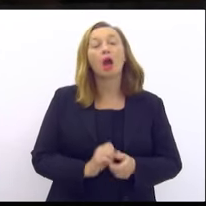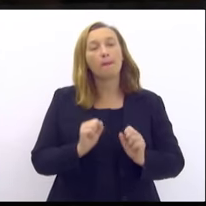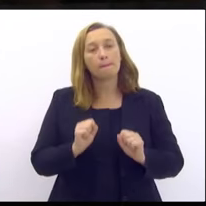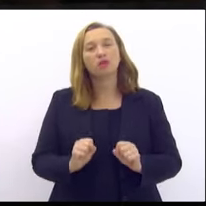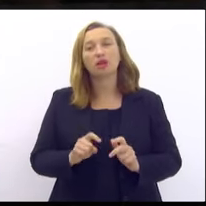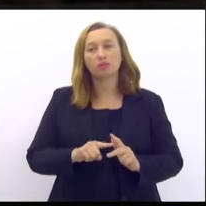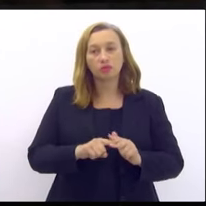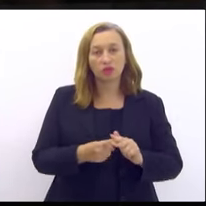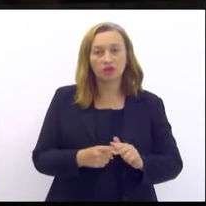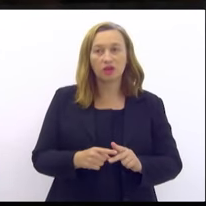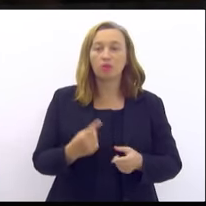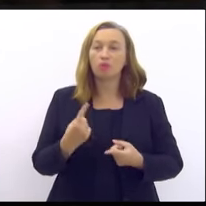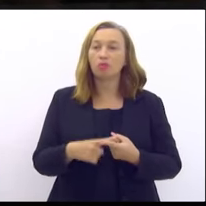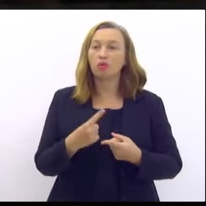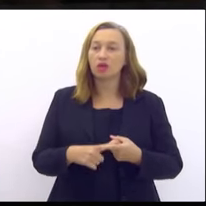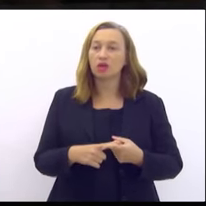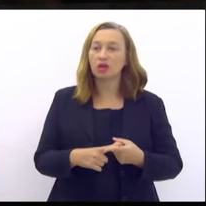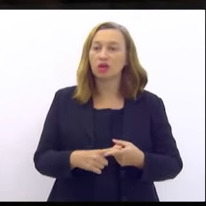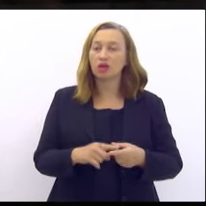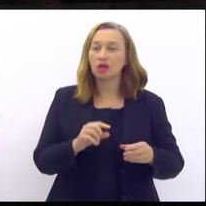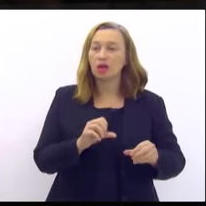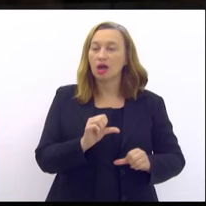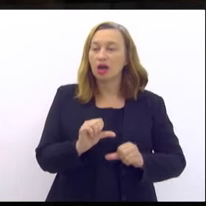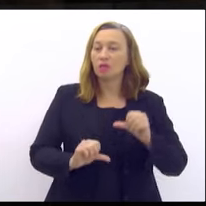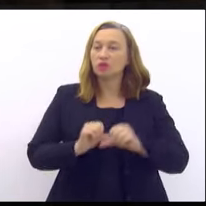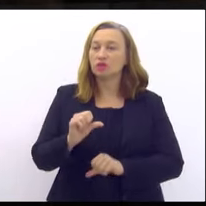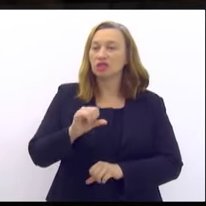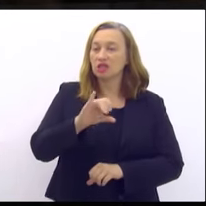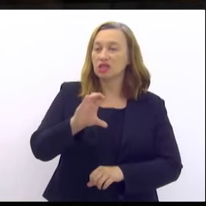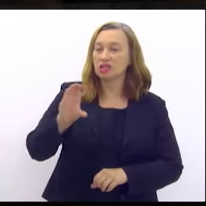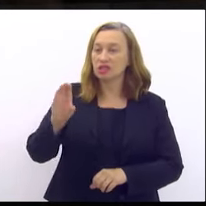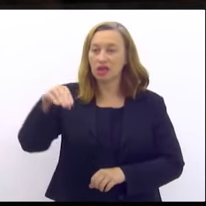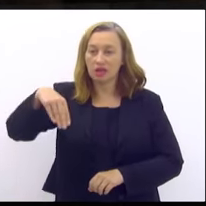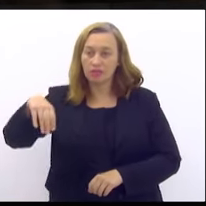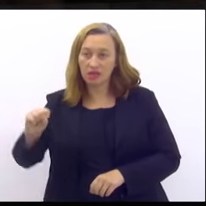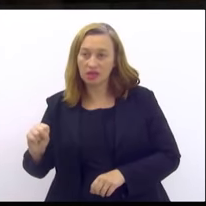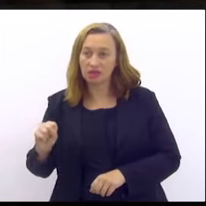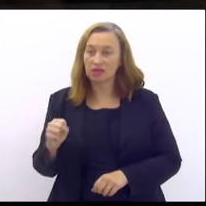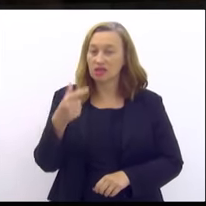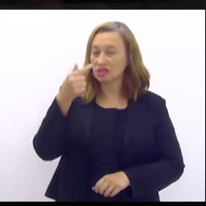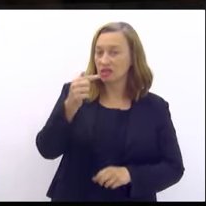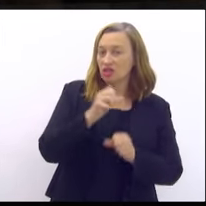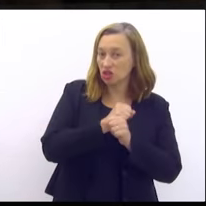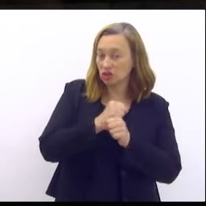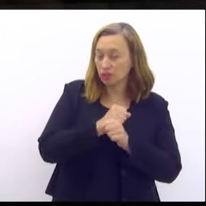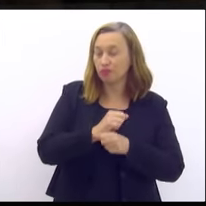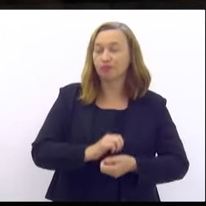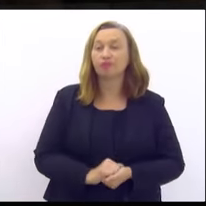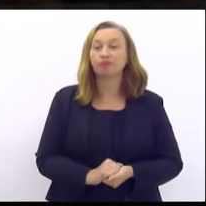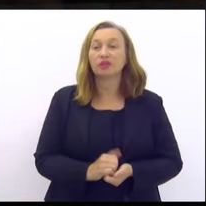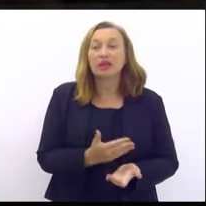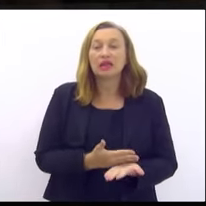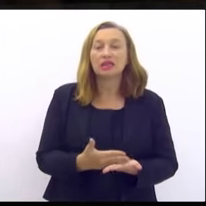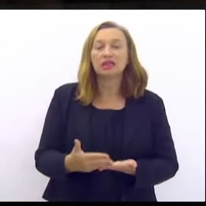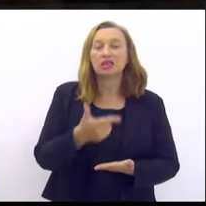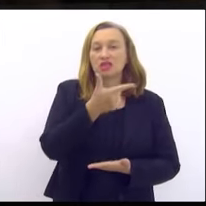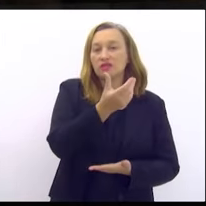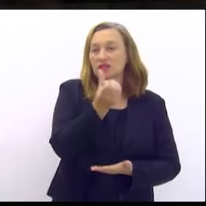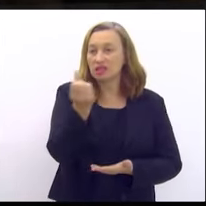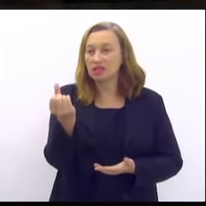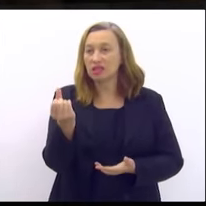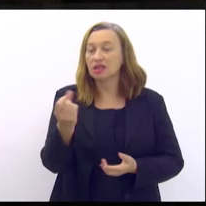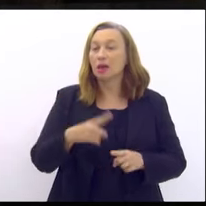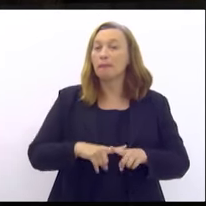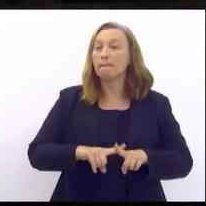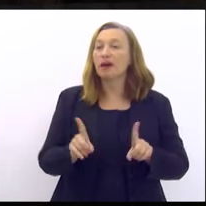modificá-la porque a transição do ICMS se dará em 7 anos começa em 26 mas ele